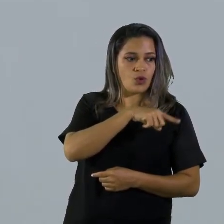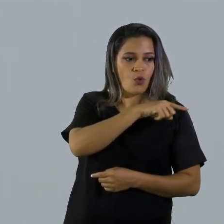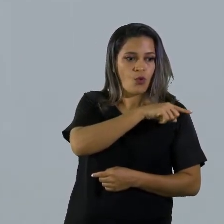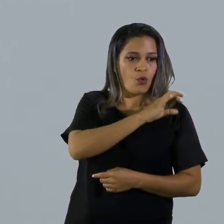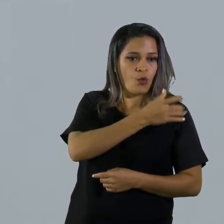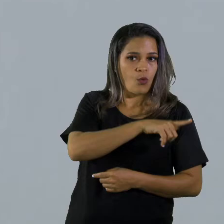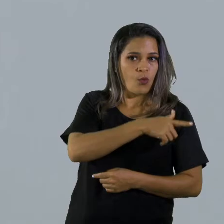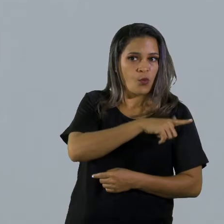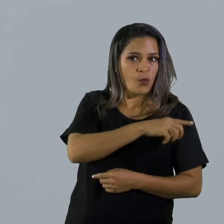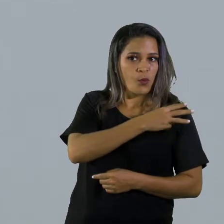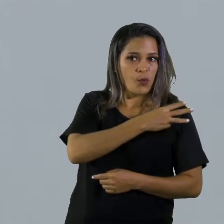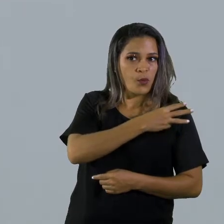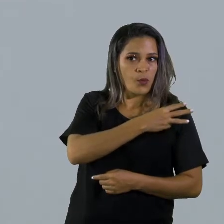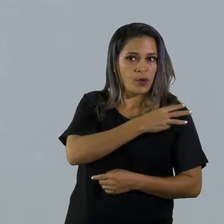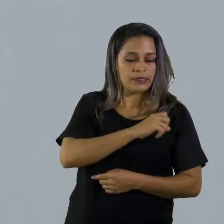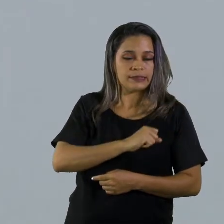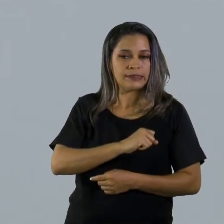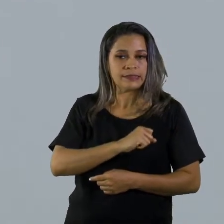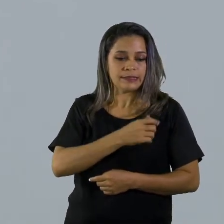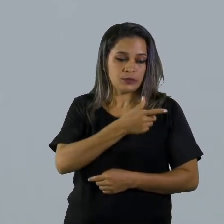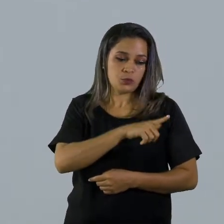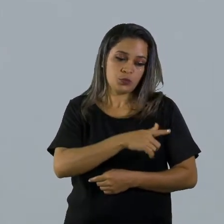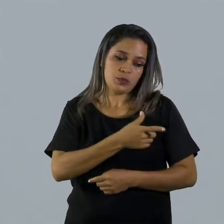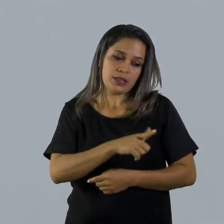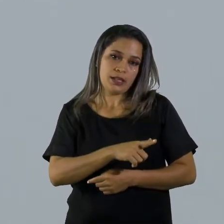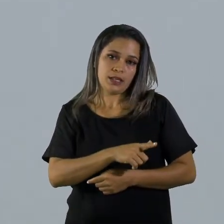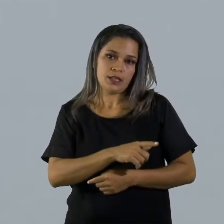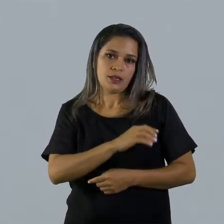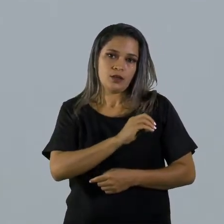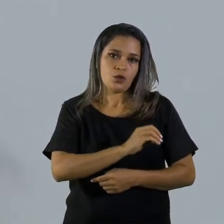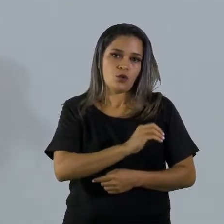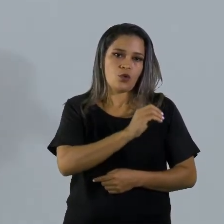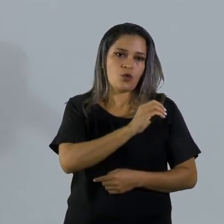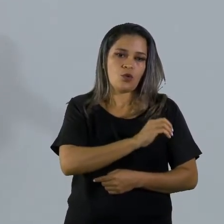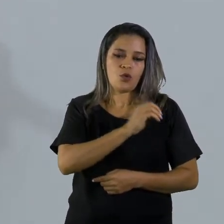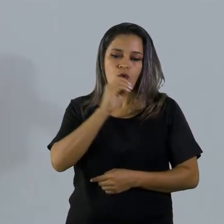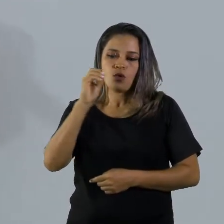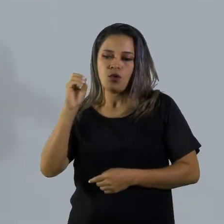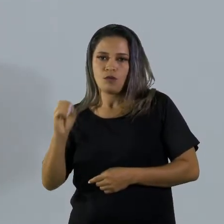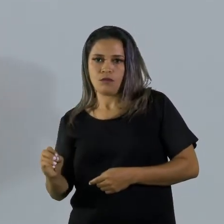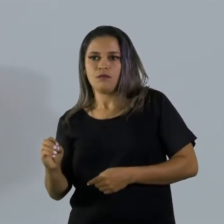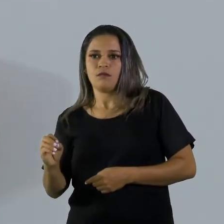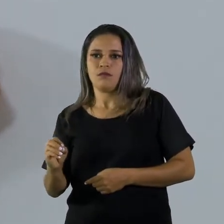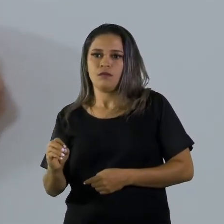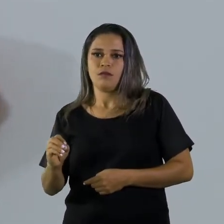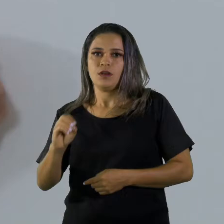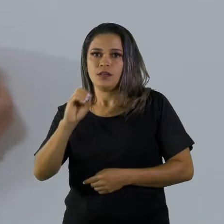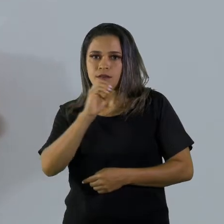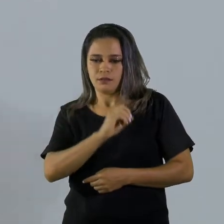para cortar. Se não tem para cortar, eu coloco na frente. Olha só,